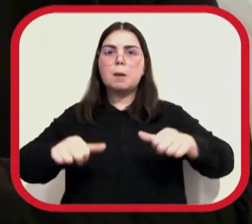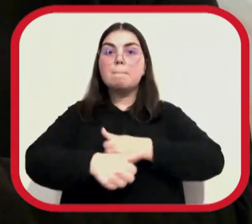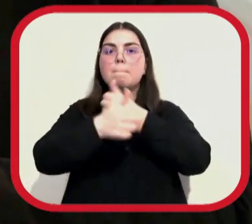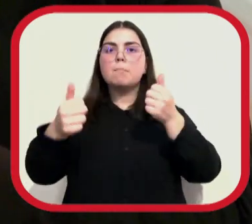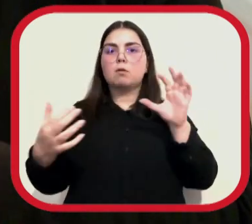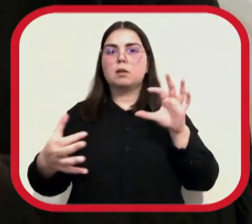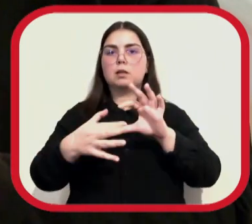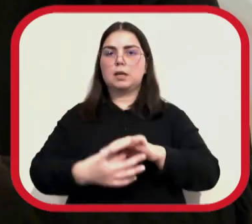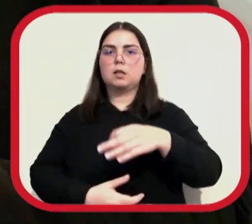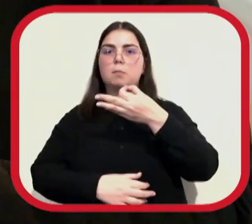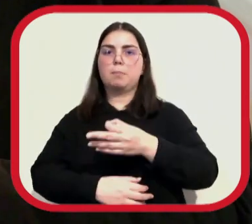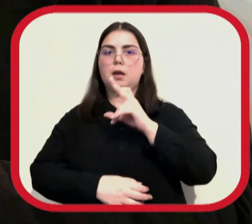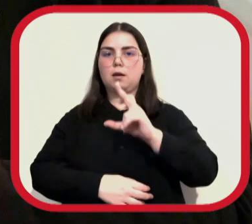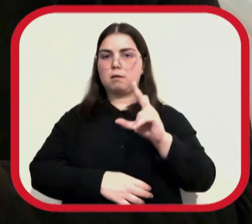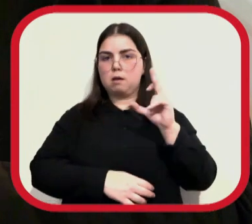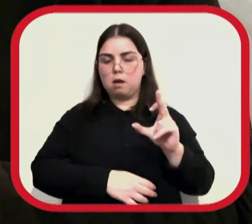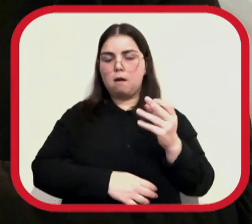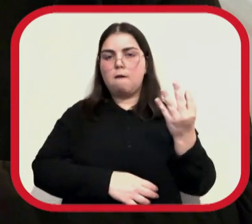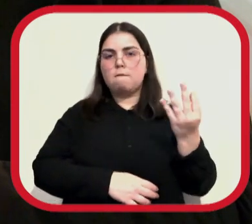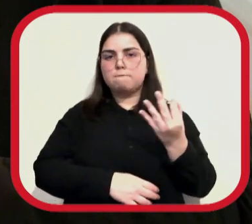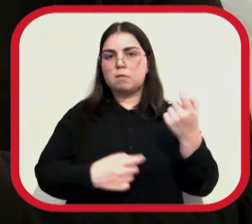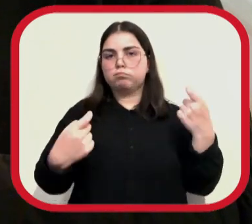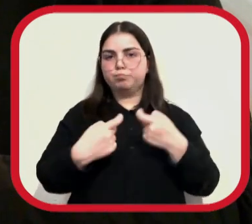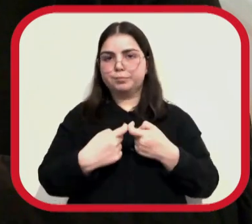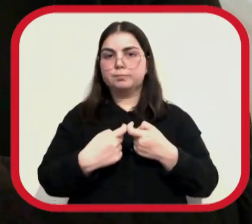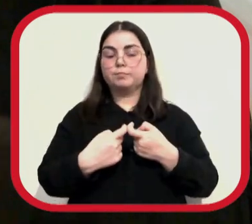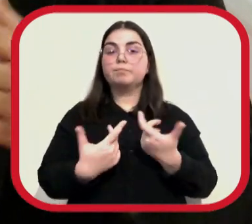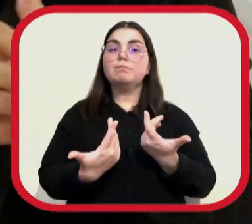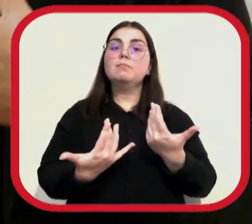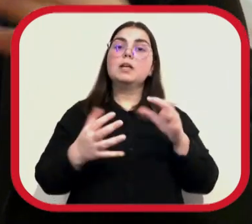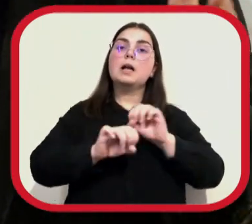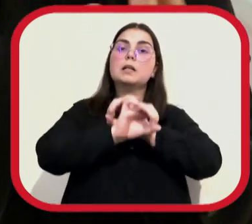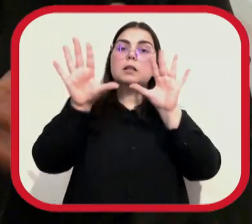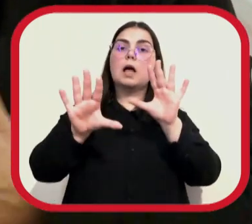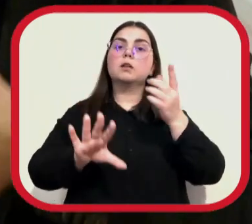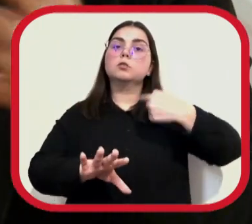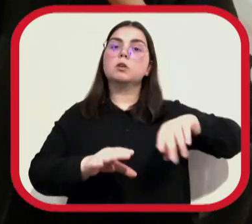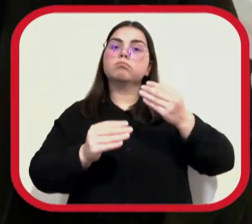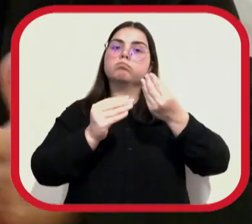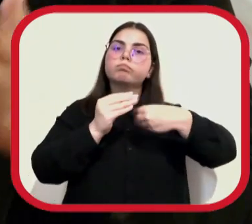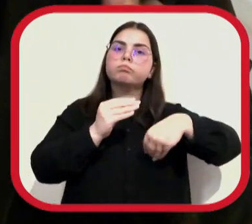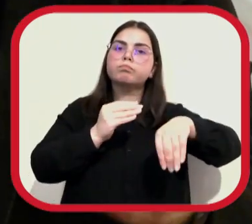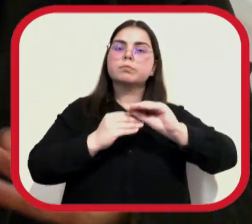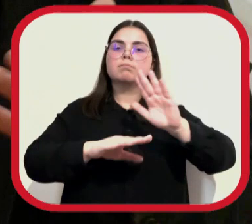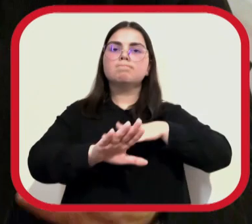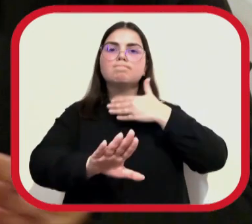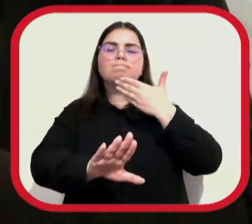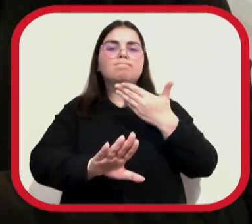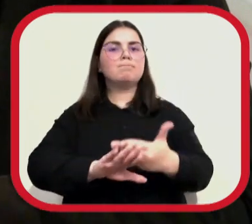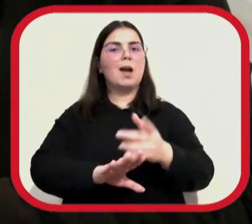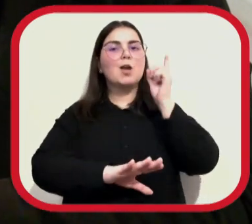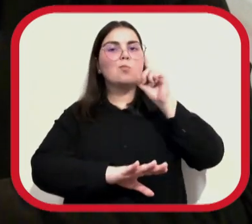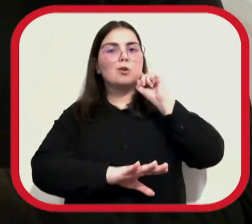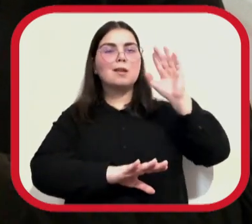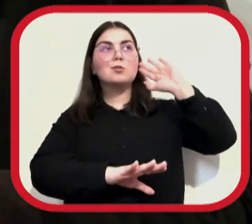requalificação no âmbito do programa de recuperação e de resiliência e, naturalmente, para reforçar a importância que o Museu de